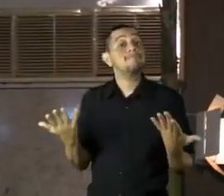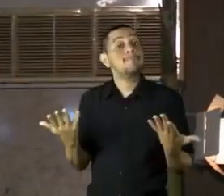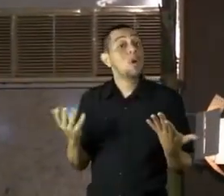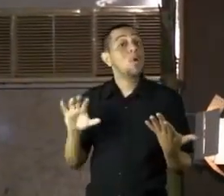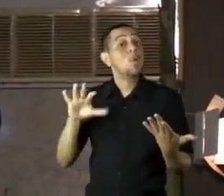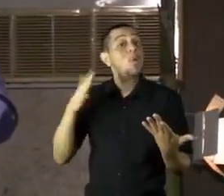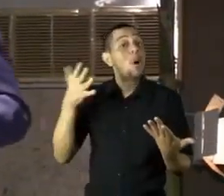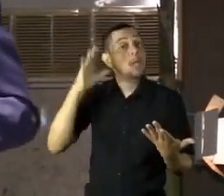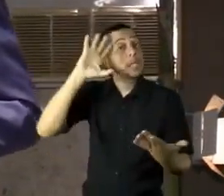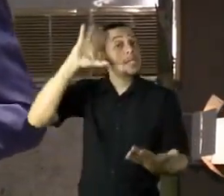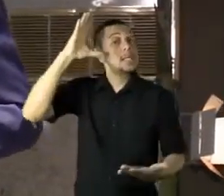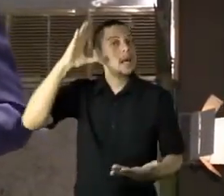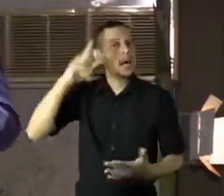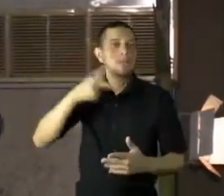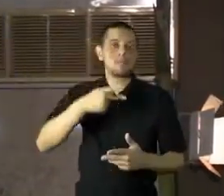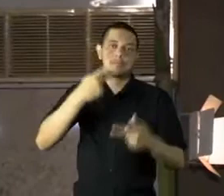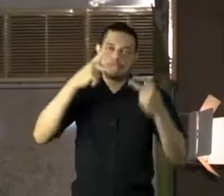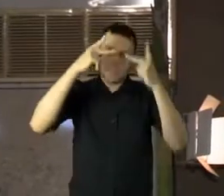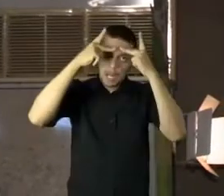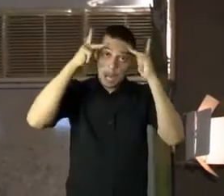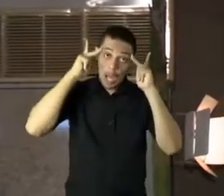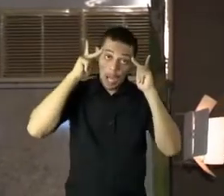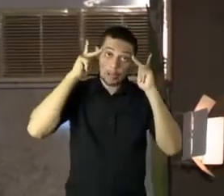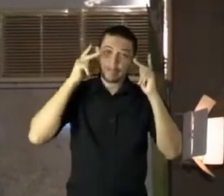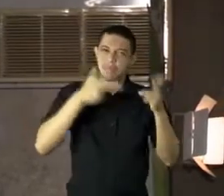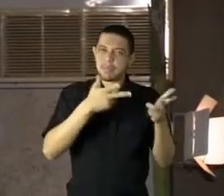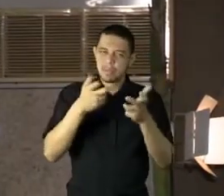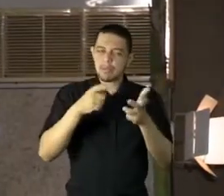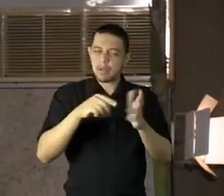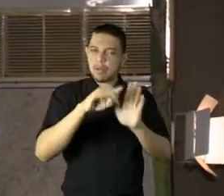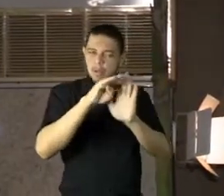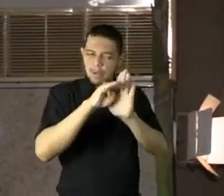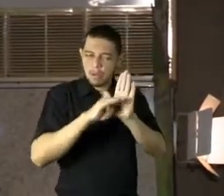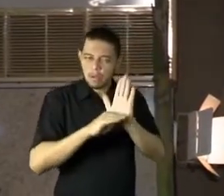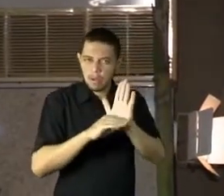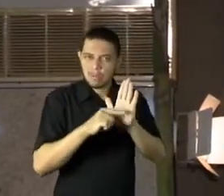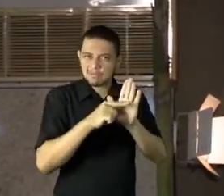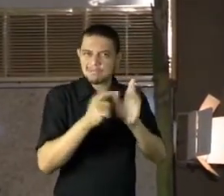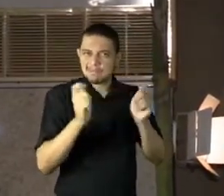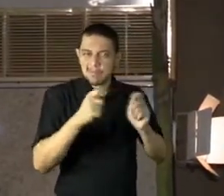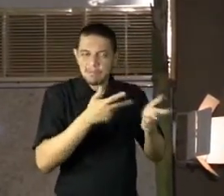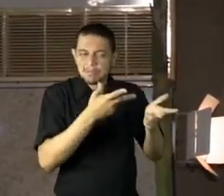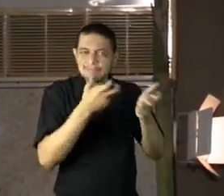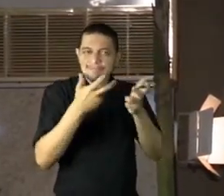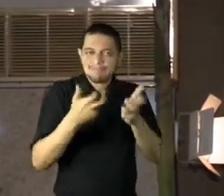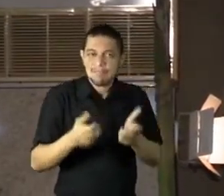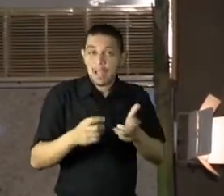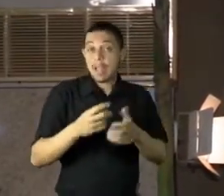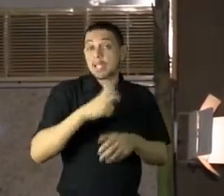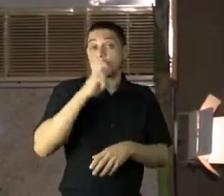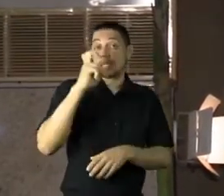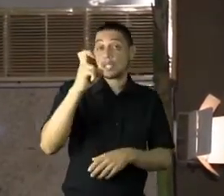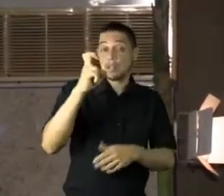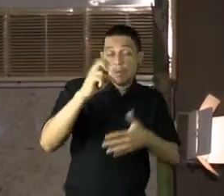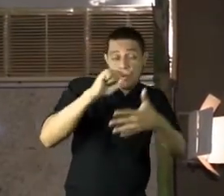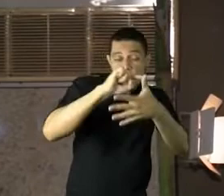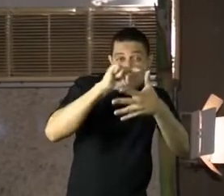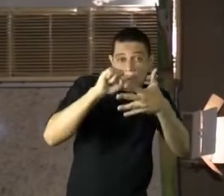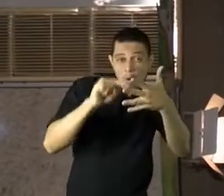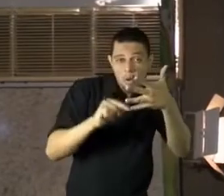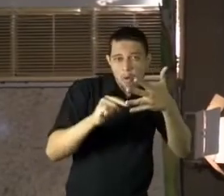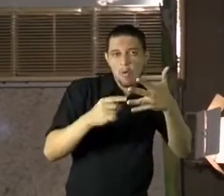decidir e nesse diálogo que nós acabamos de ler aqui para você nós podemos destacar cinco pontos interessantes